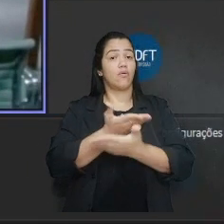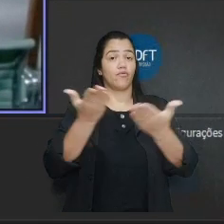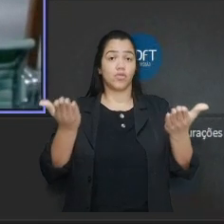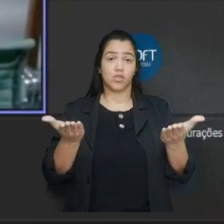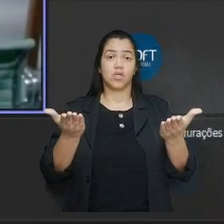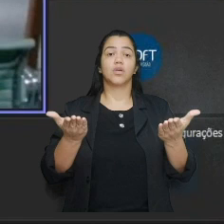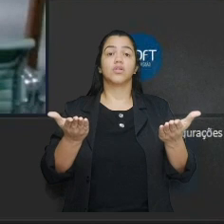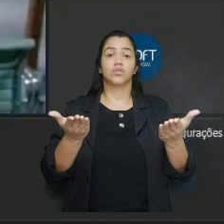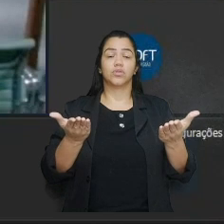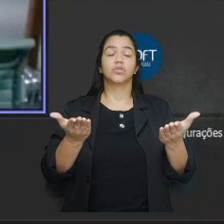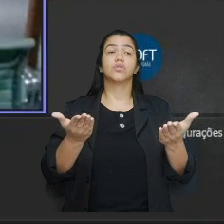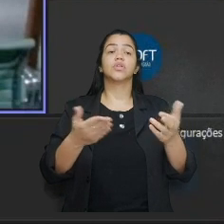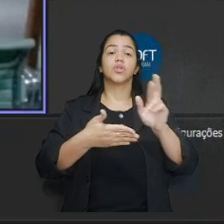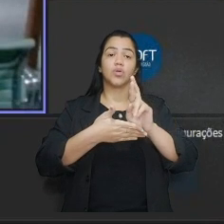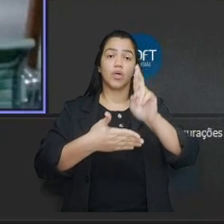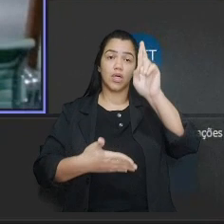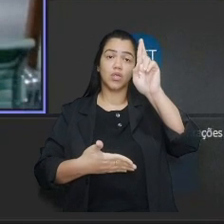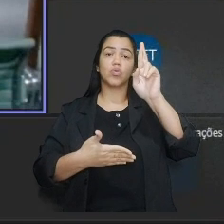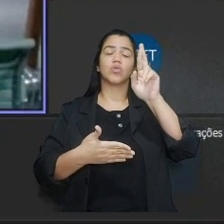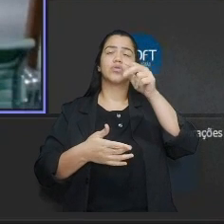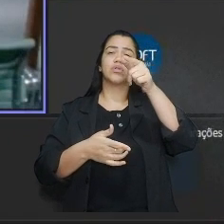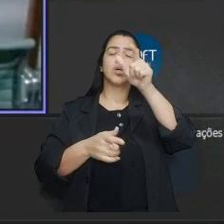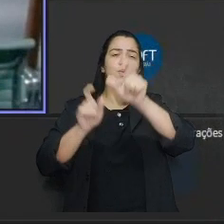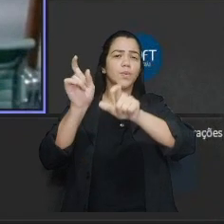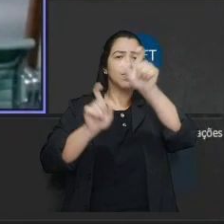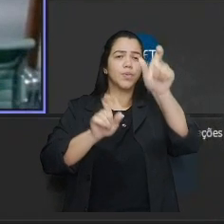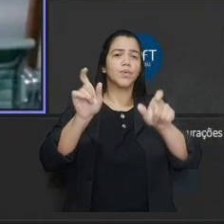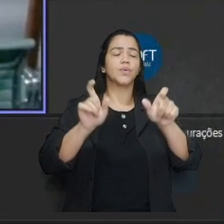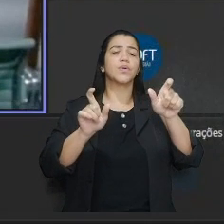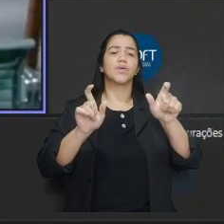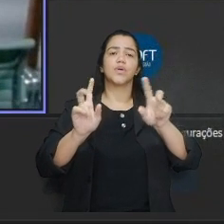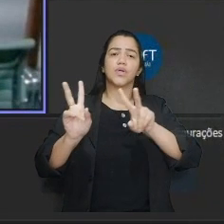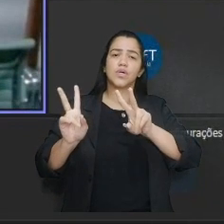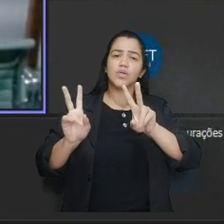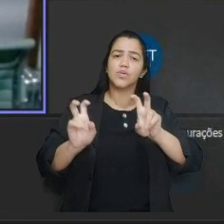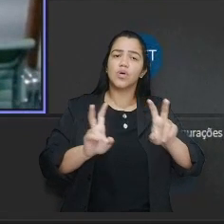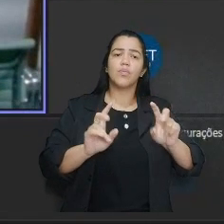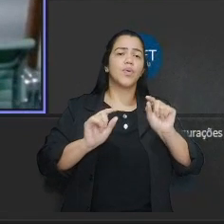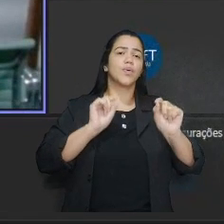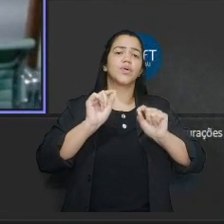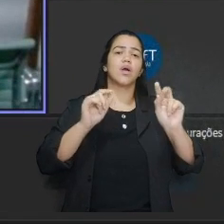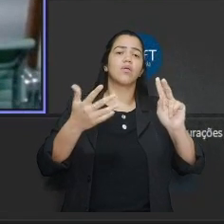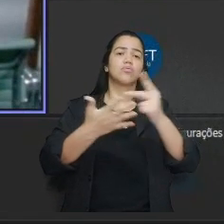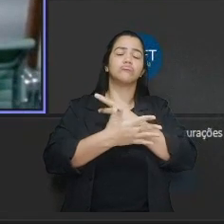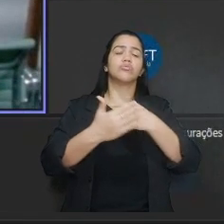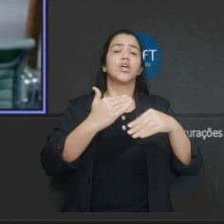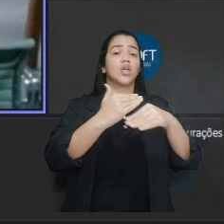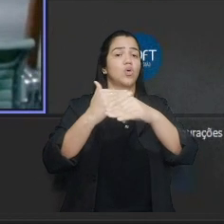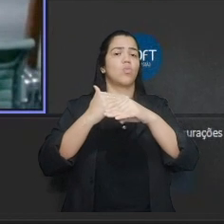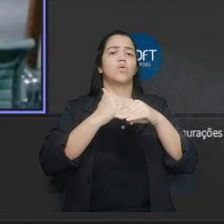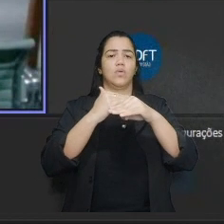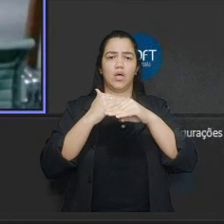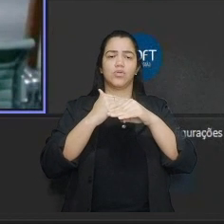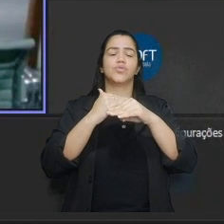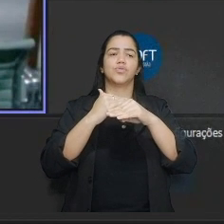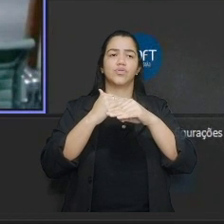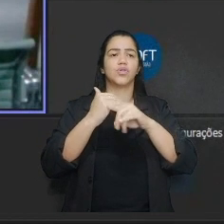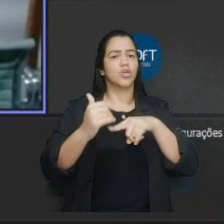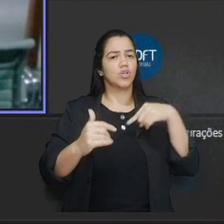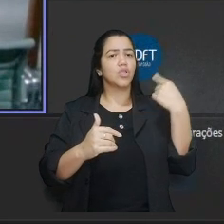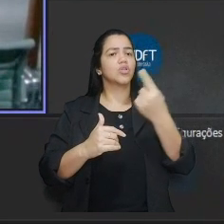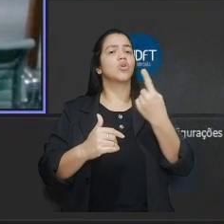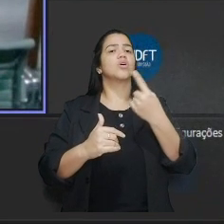o que eu peço aos desembargadores, né, o relator e os demais, que vejam a situação